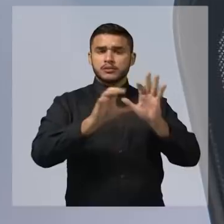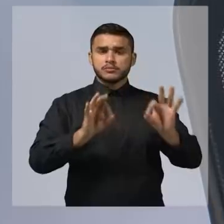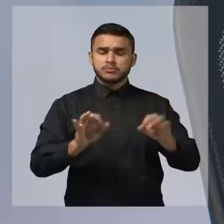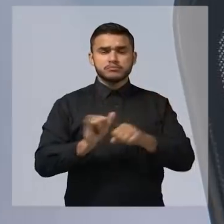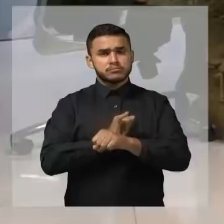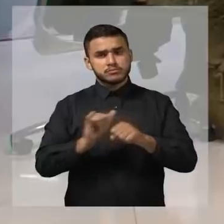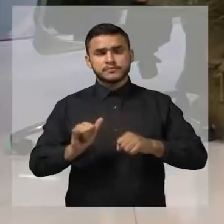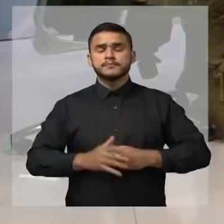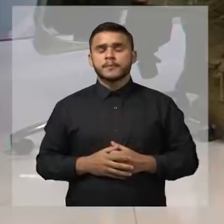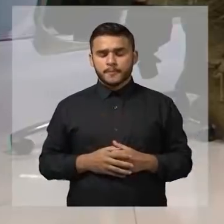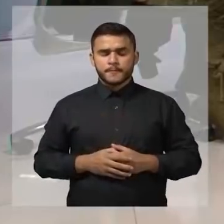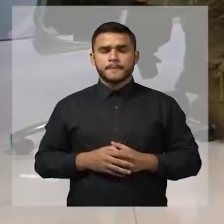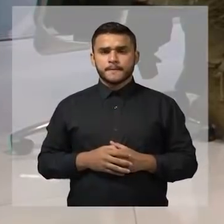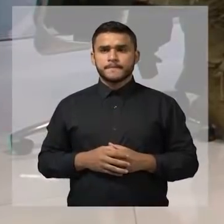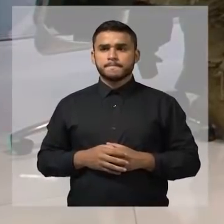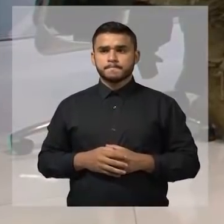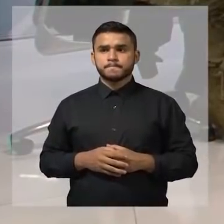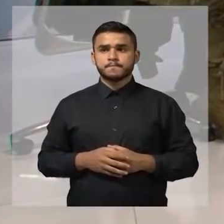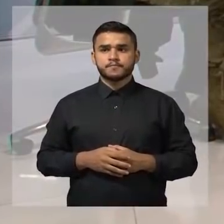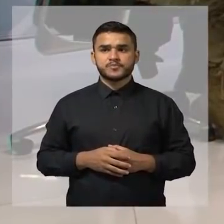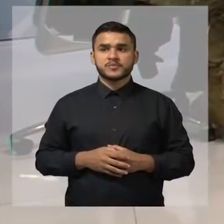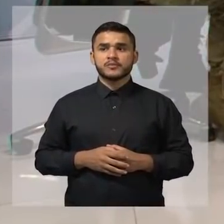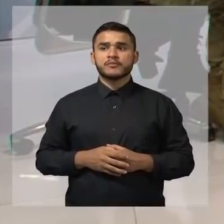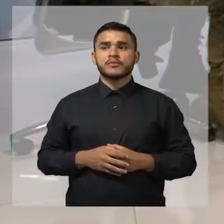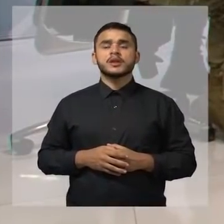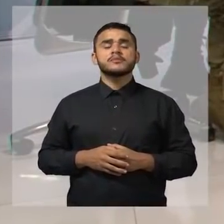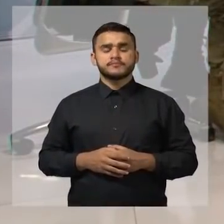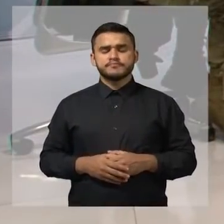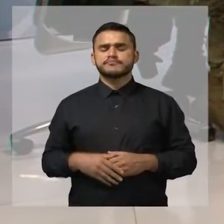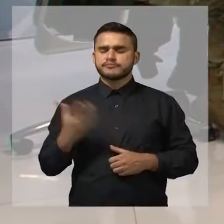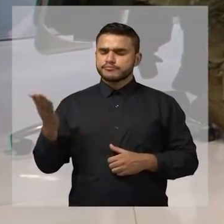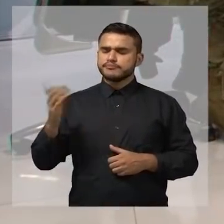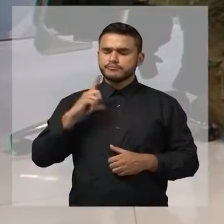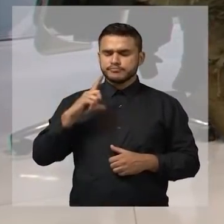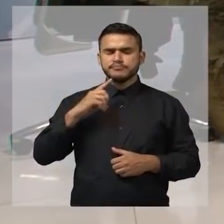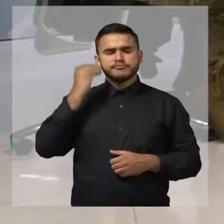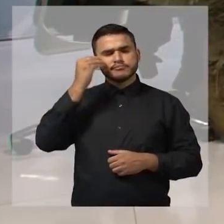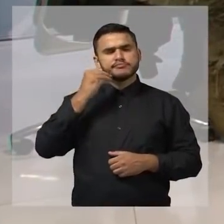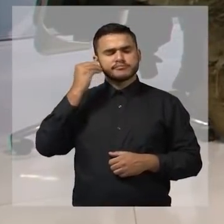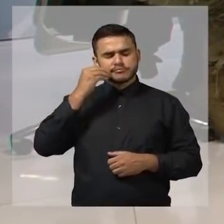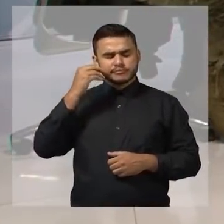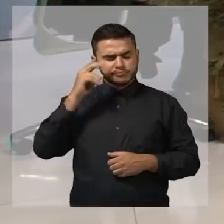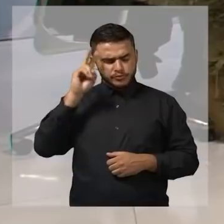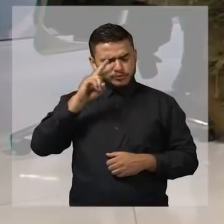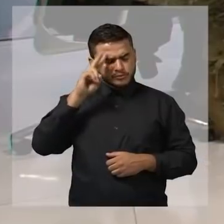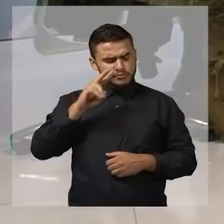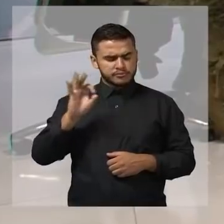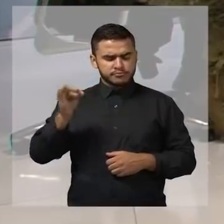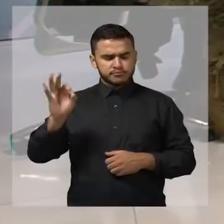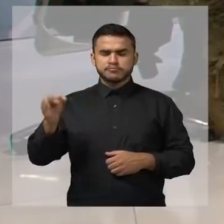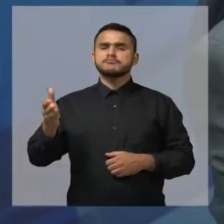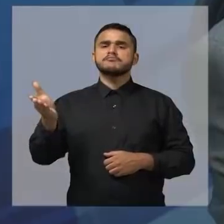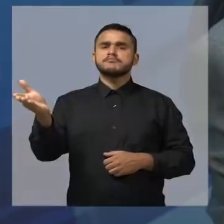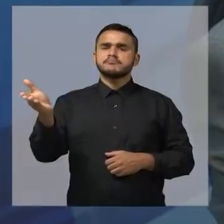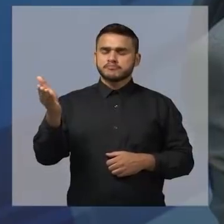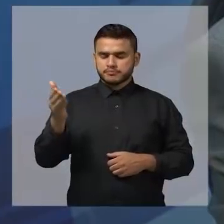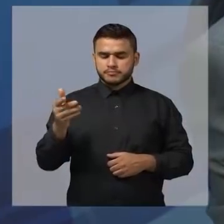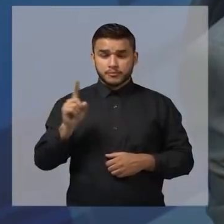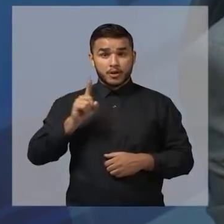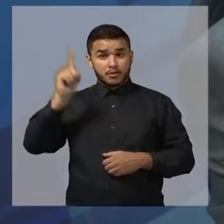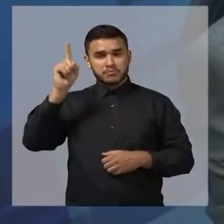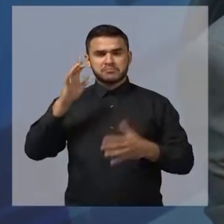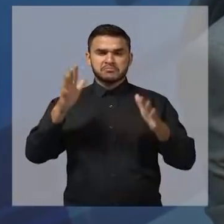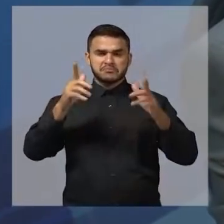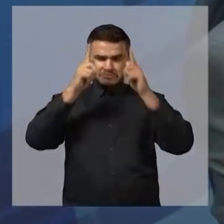usar. Falando em rigor da lei, tem uma experiência histórica que eu lembro sempre quando se fala nisso. Em Atenas, aí por